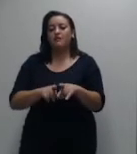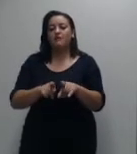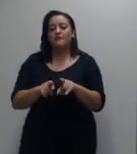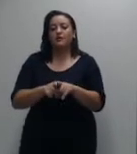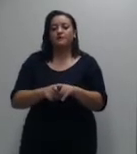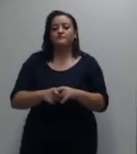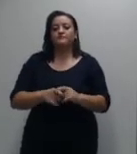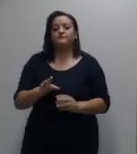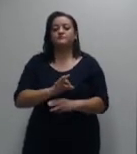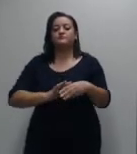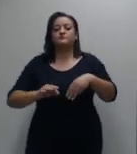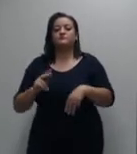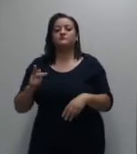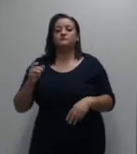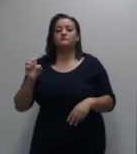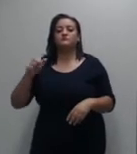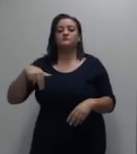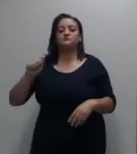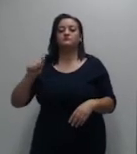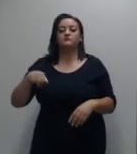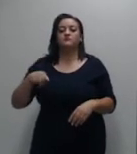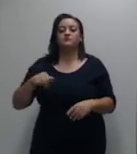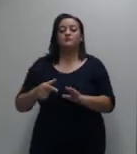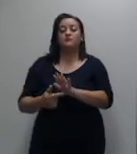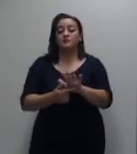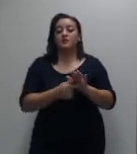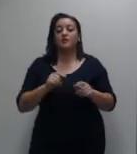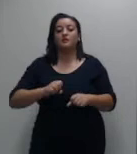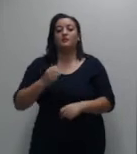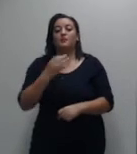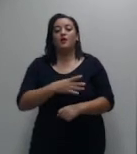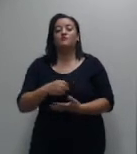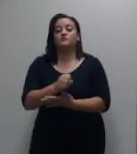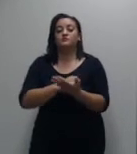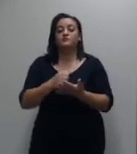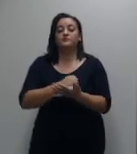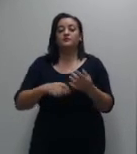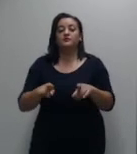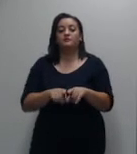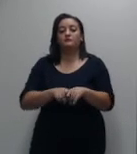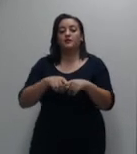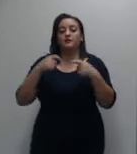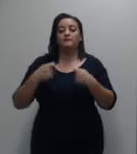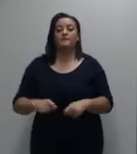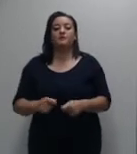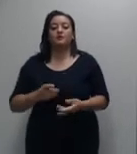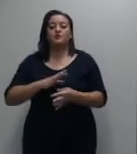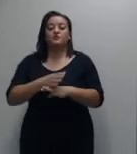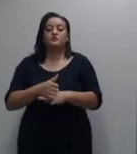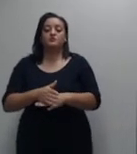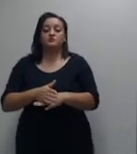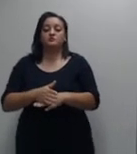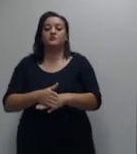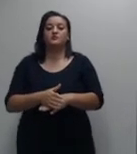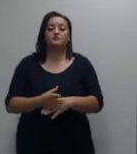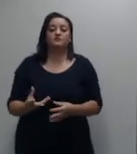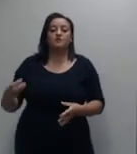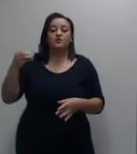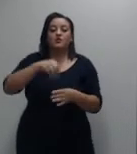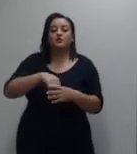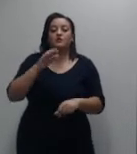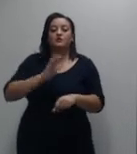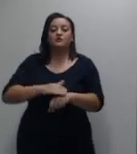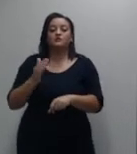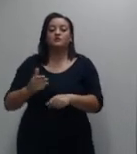o início é vai trazer novos fundamentos e poderá Inclusive a crescer o relação